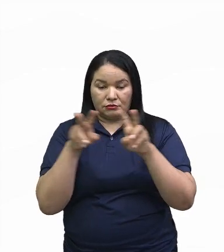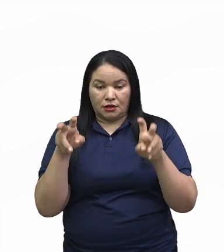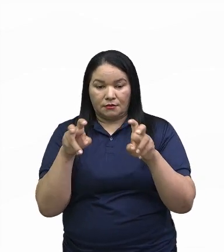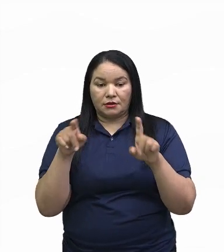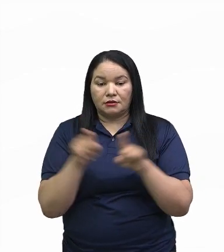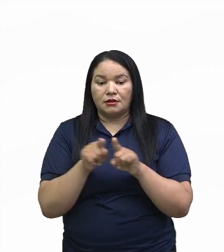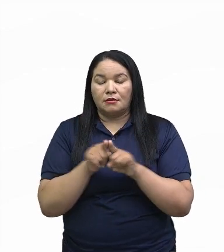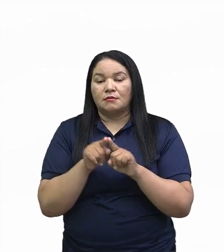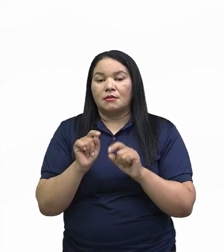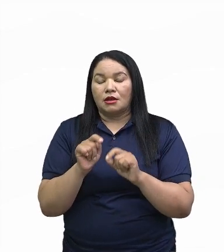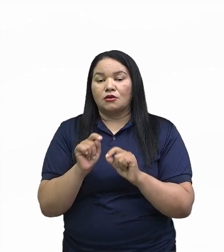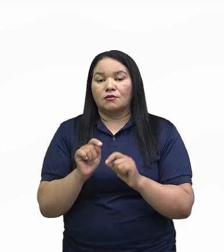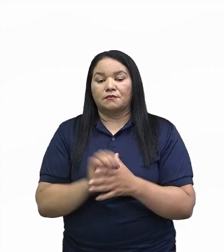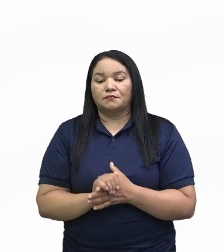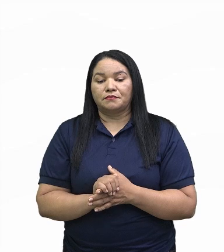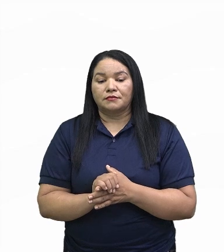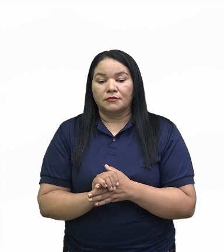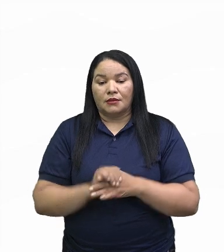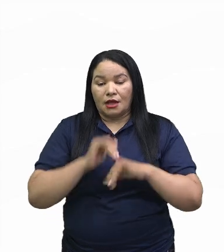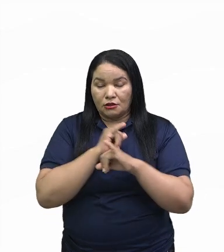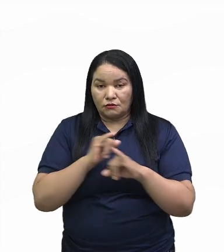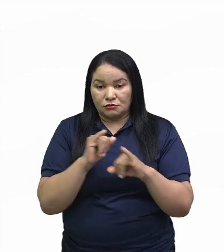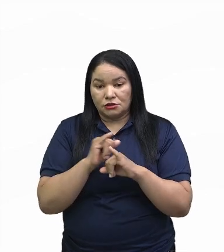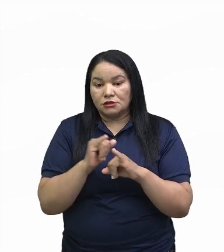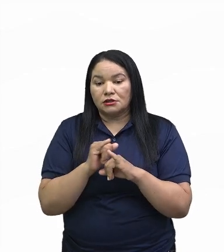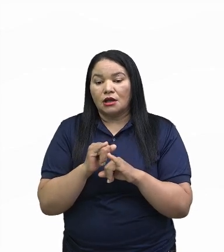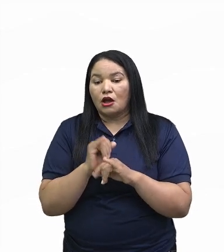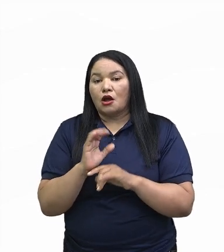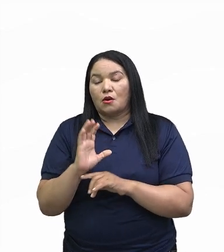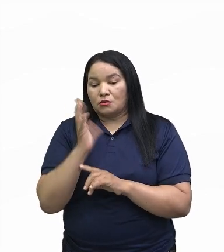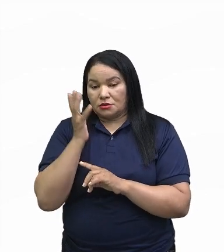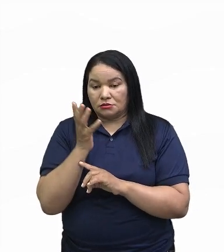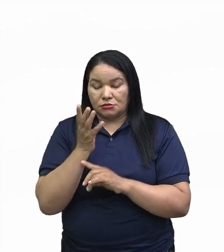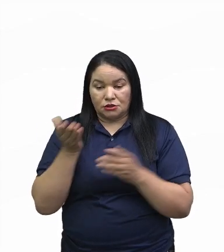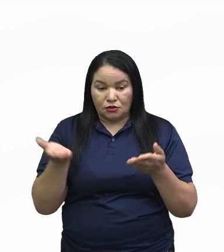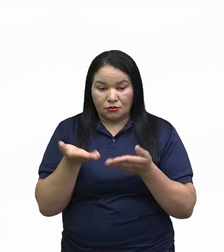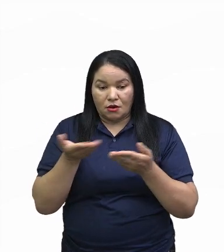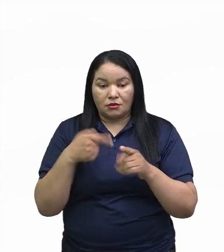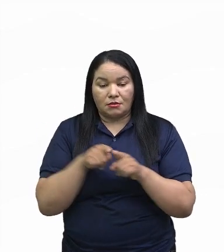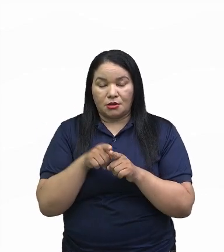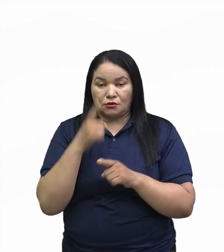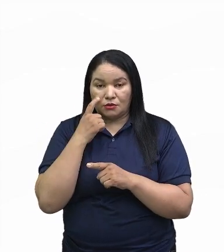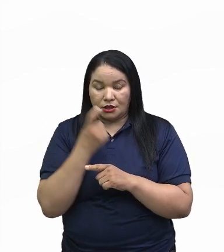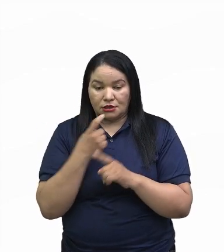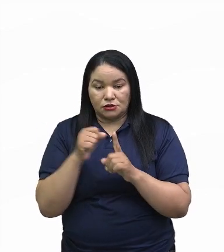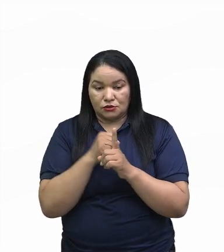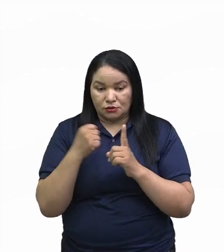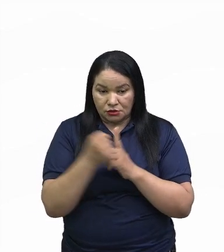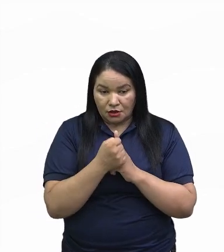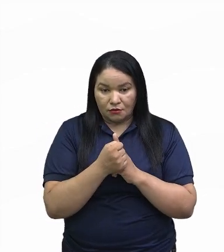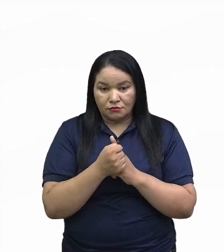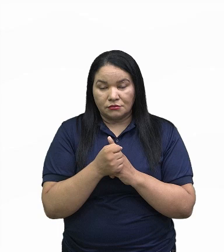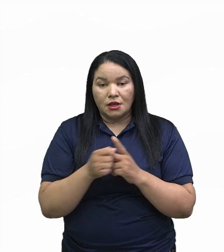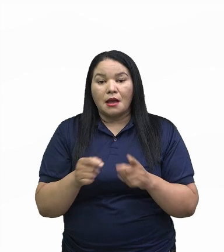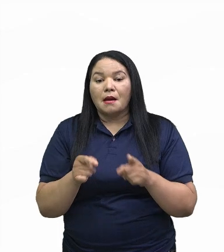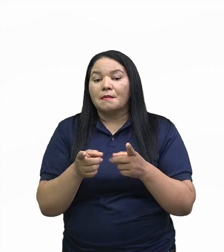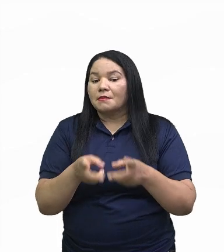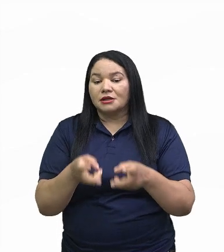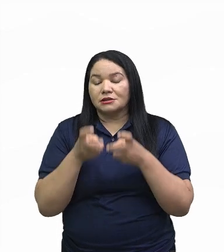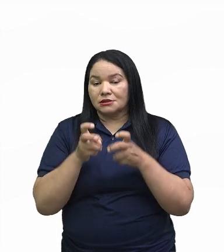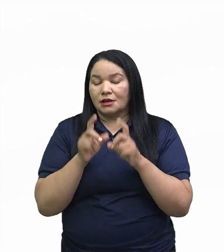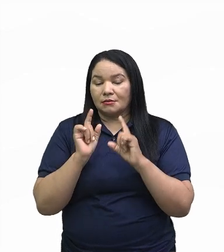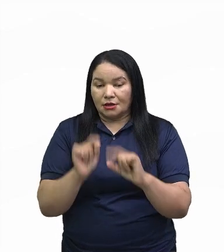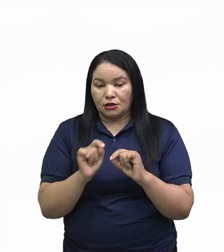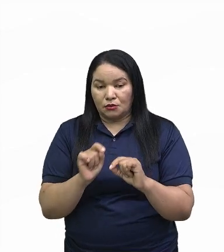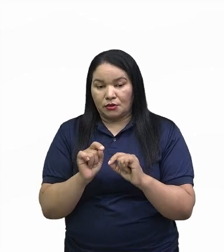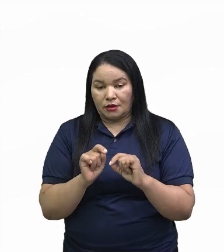da notícia é informar os fatos atuais de interesse social. Então, observe que uma